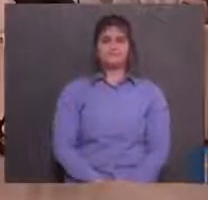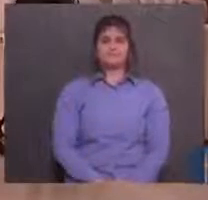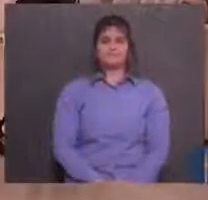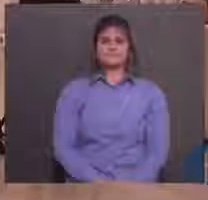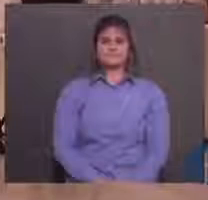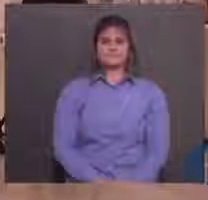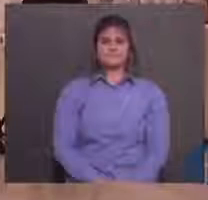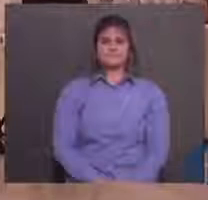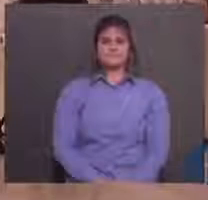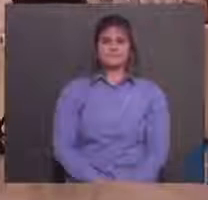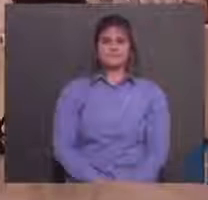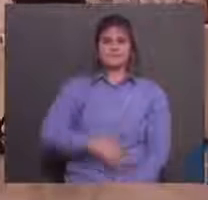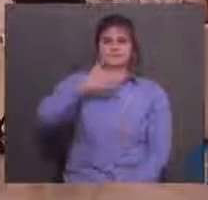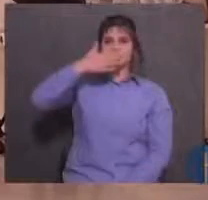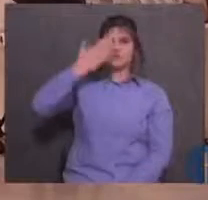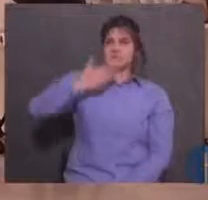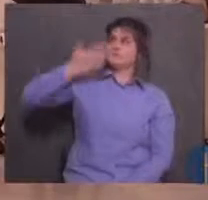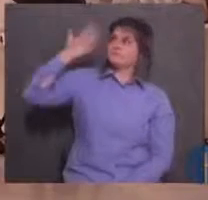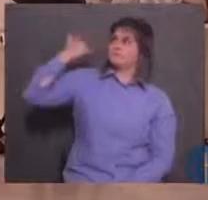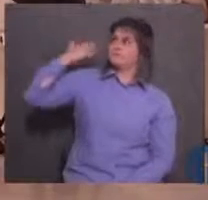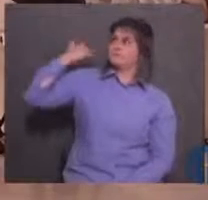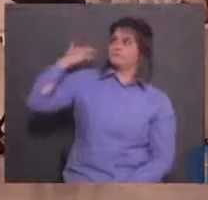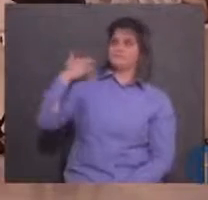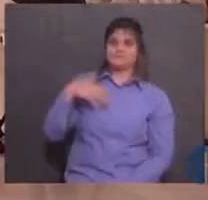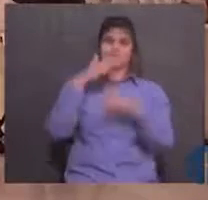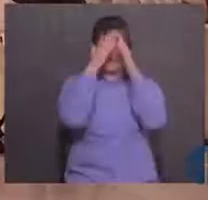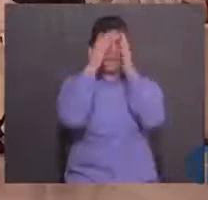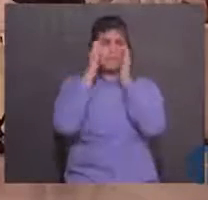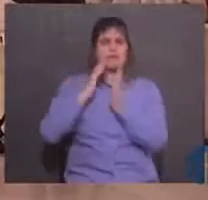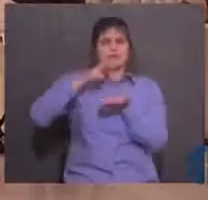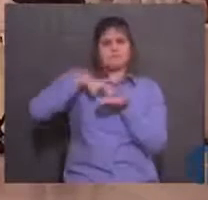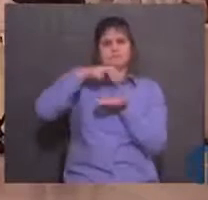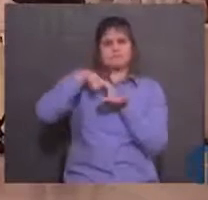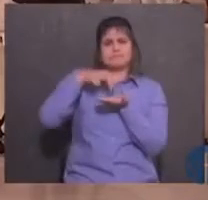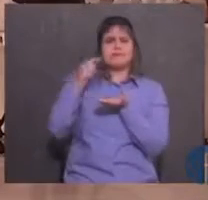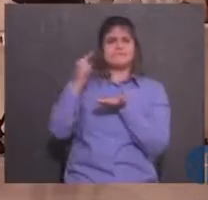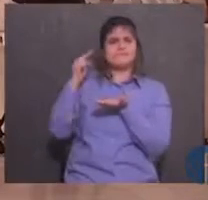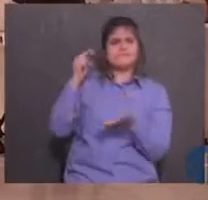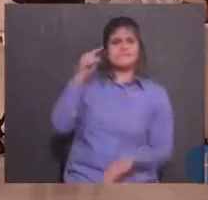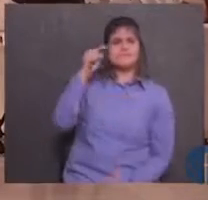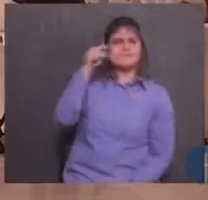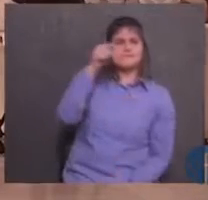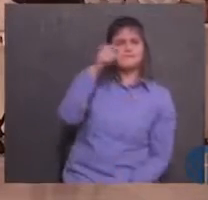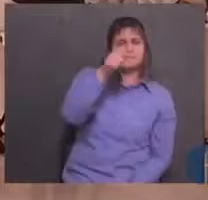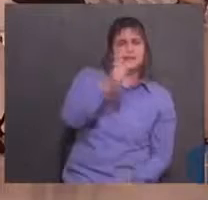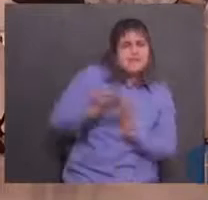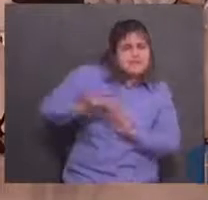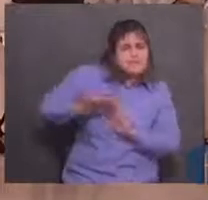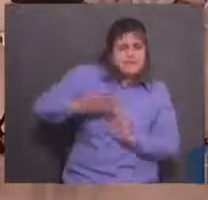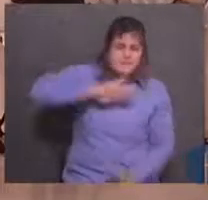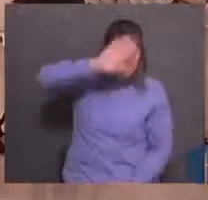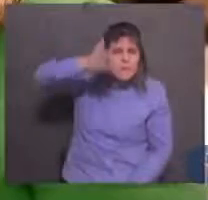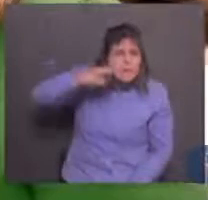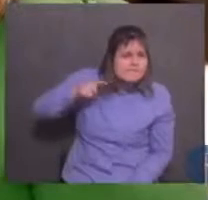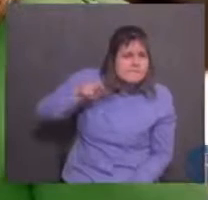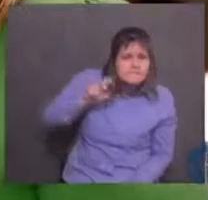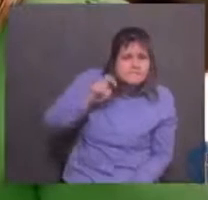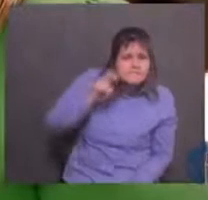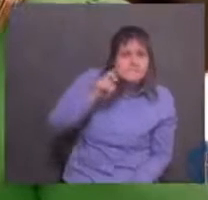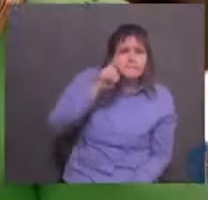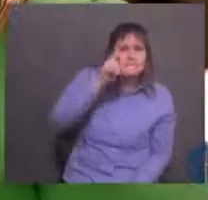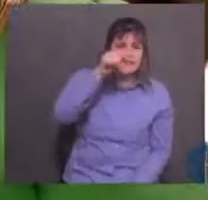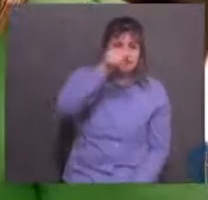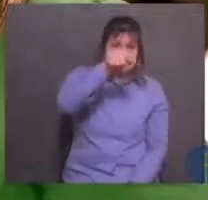Em aqueles mesmos dias, Maria se levantou e se pôs em caminho de prisa hacia a montanha, a